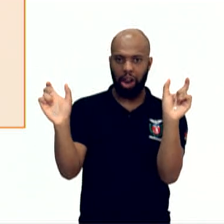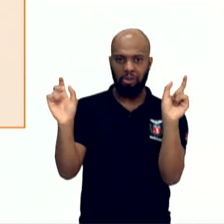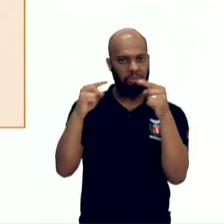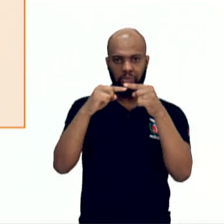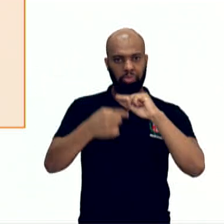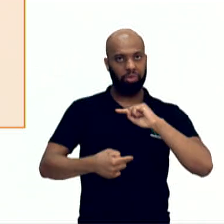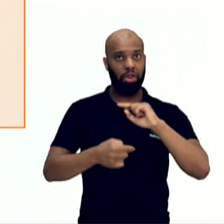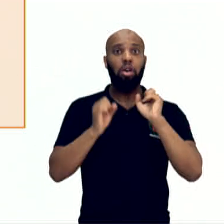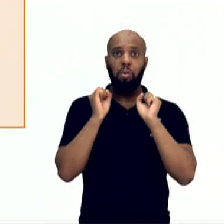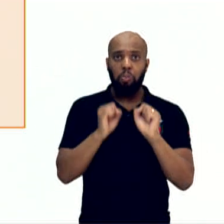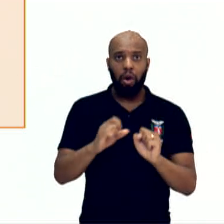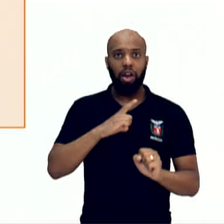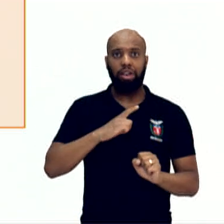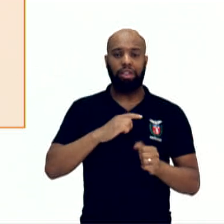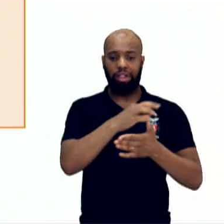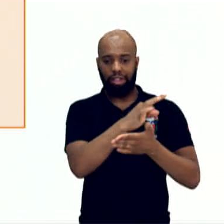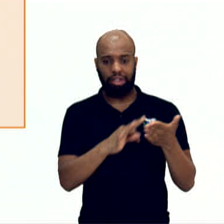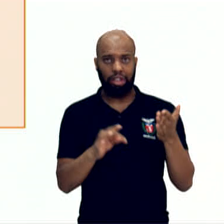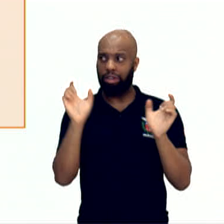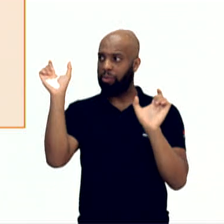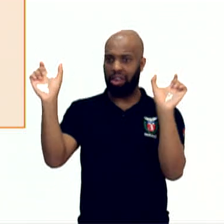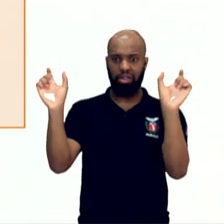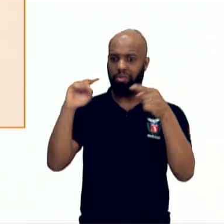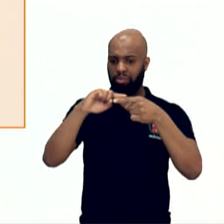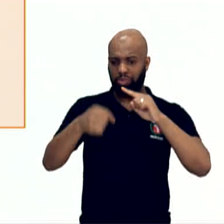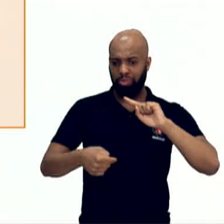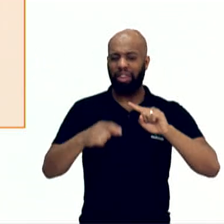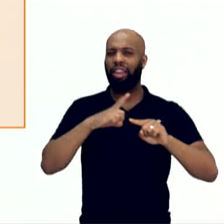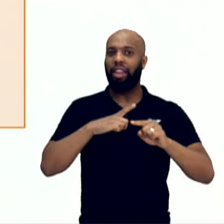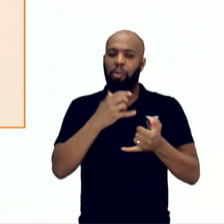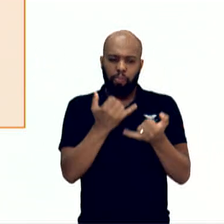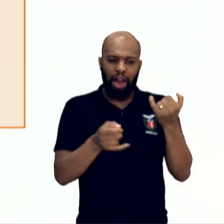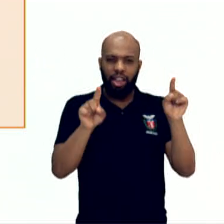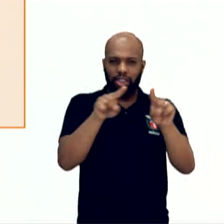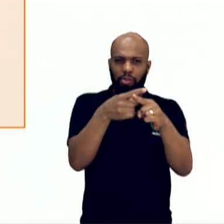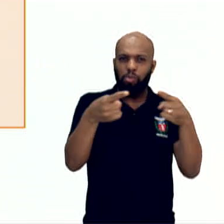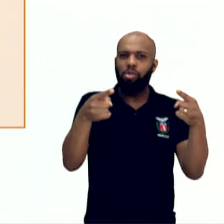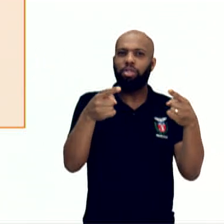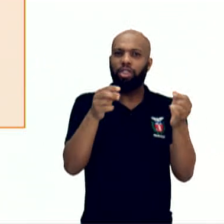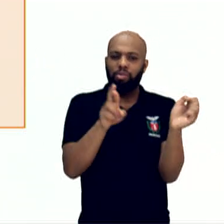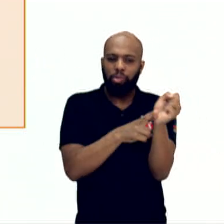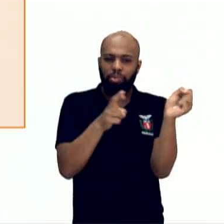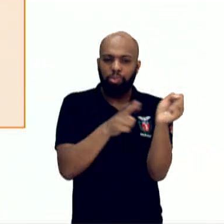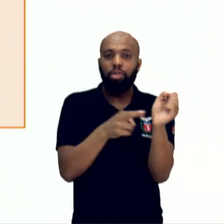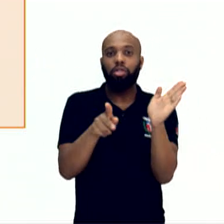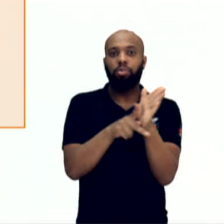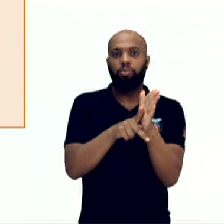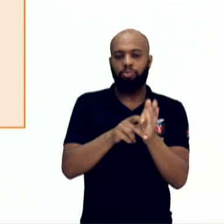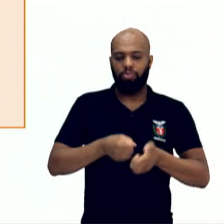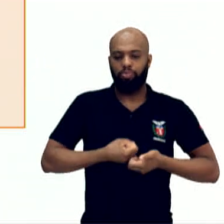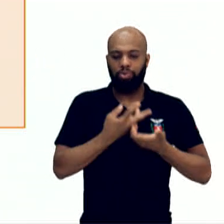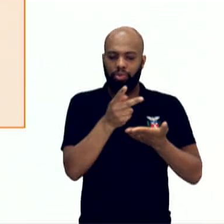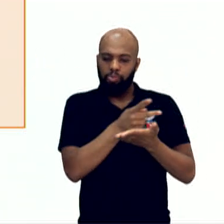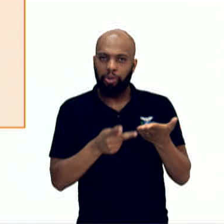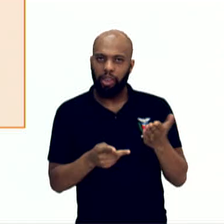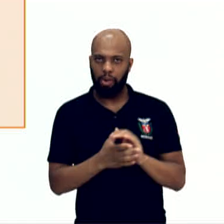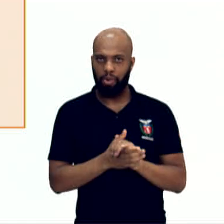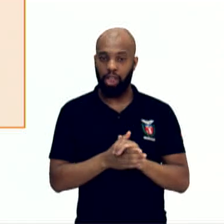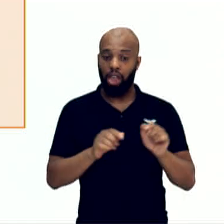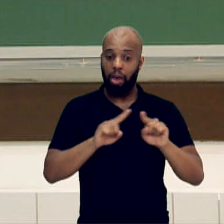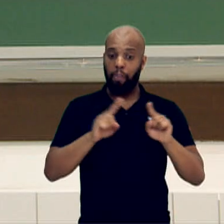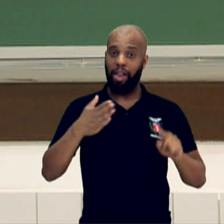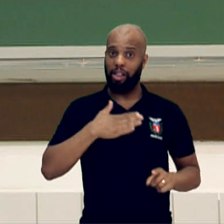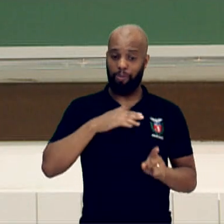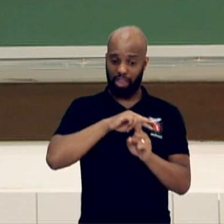texto pode ser sem rima e ter a musicalidade, ter essa sonoridade de um poema. Ao meu ponto de